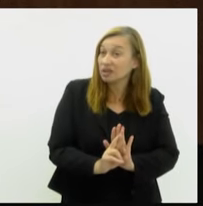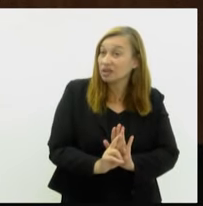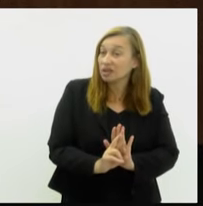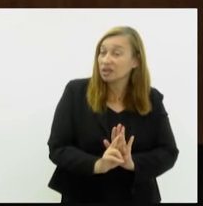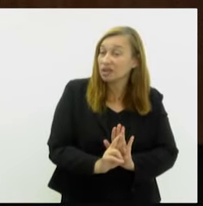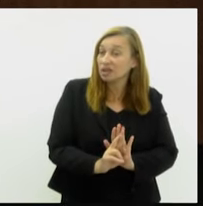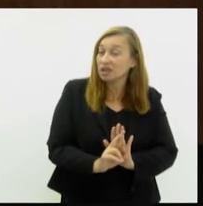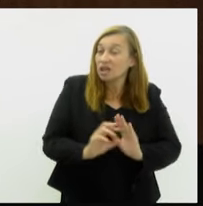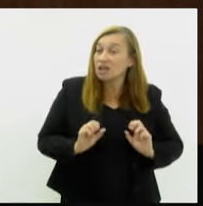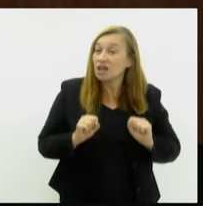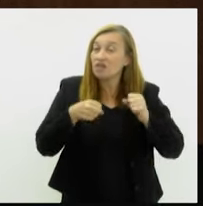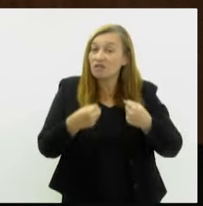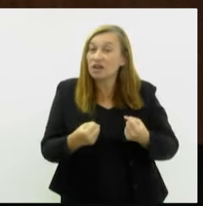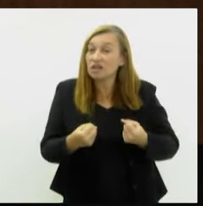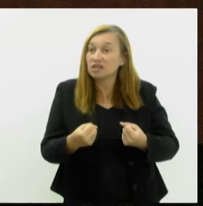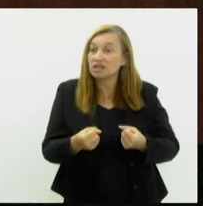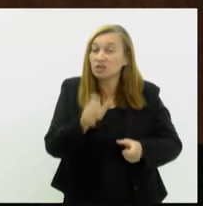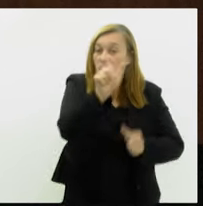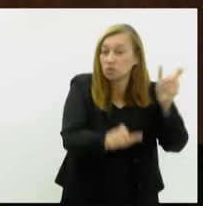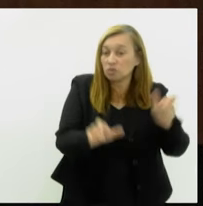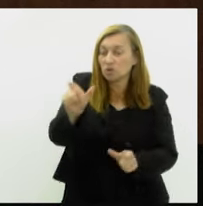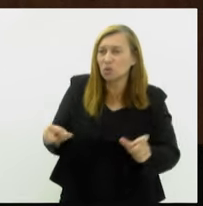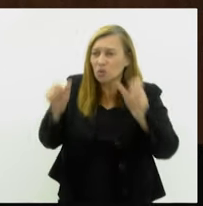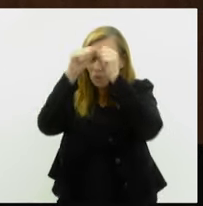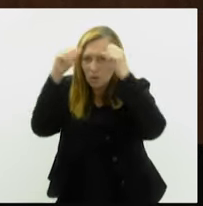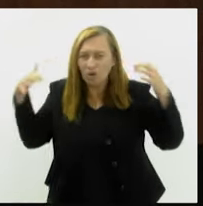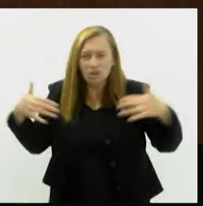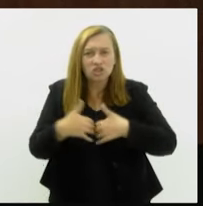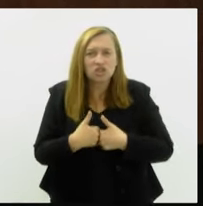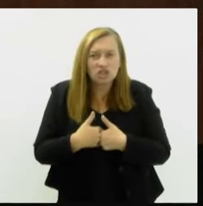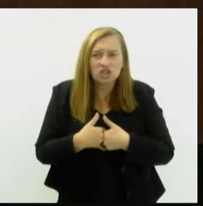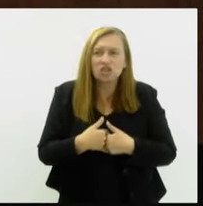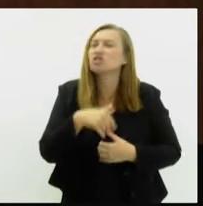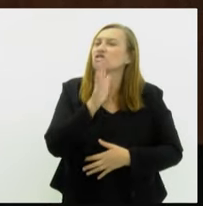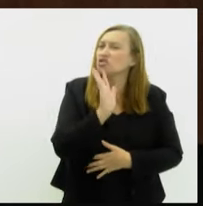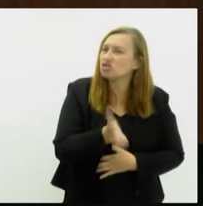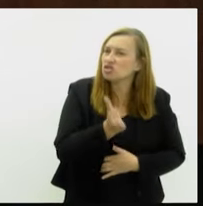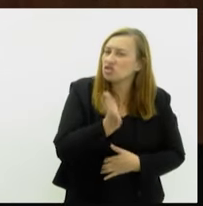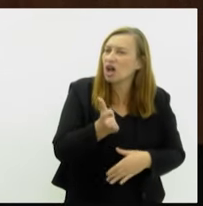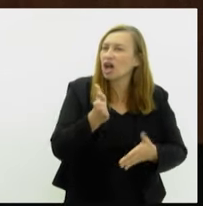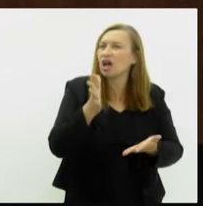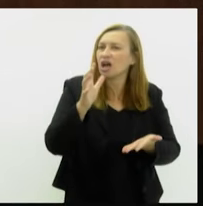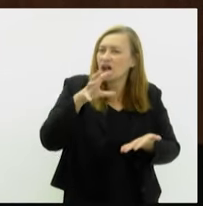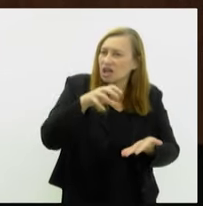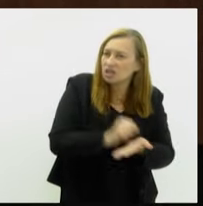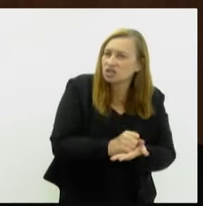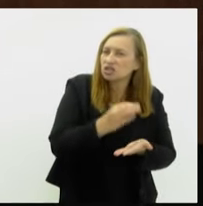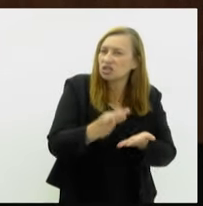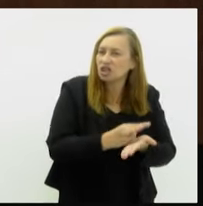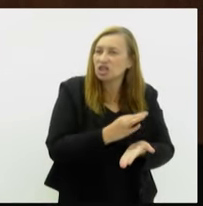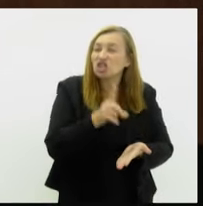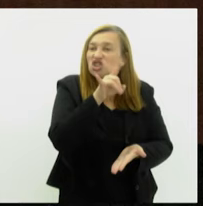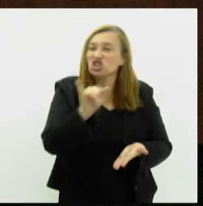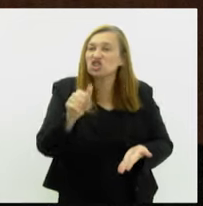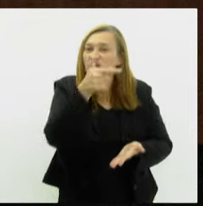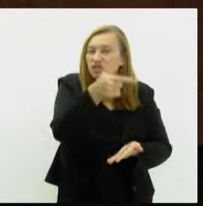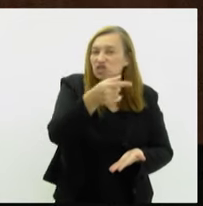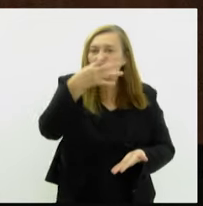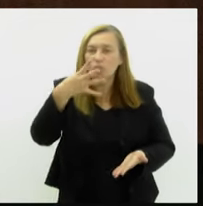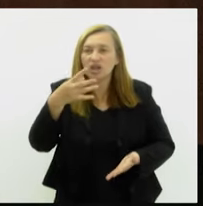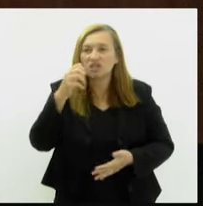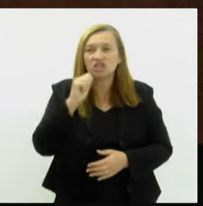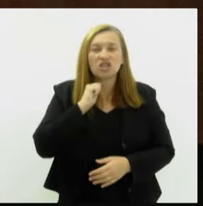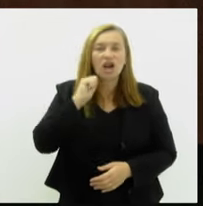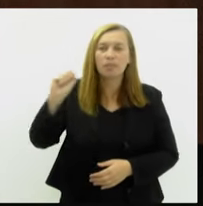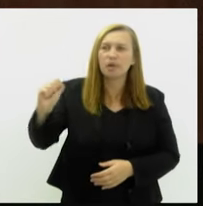em defesa das pessoas com autismo, nós já agendamos para o dia 24 de abril,